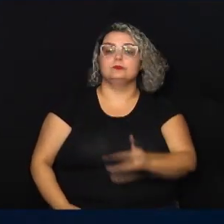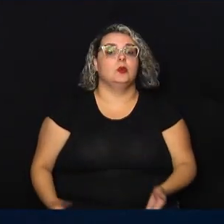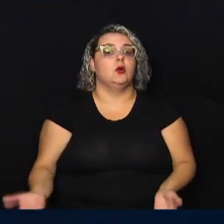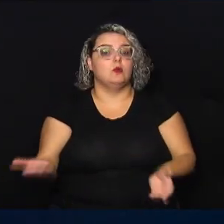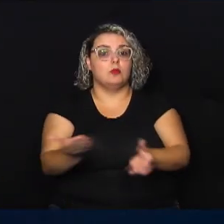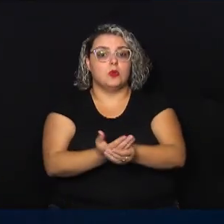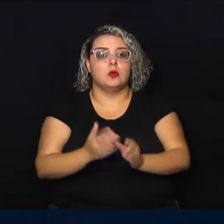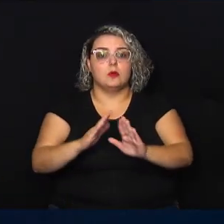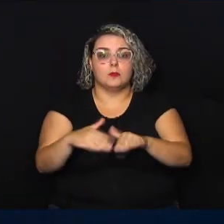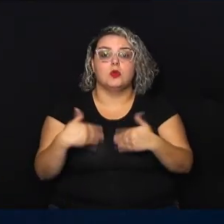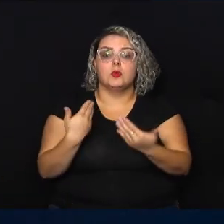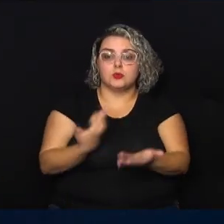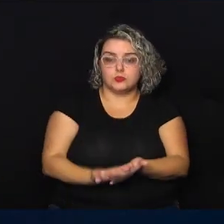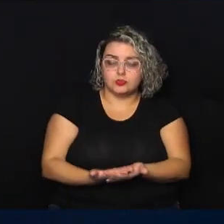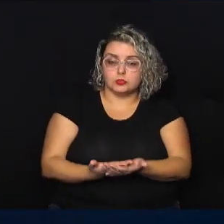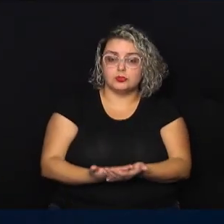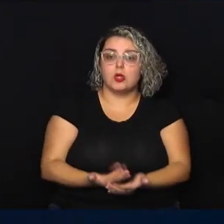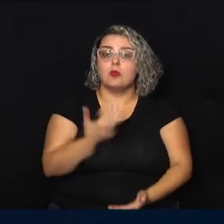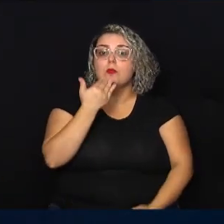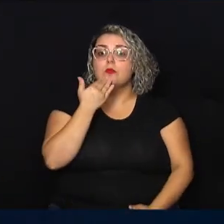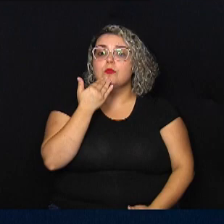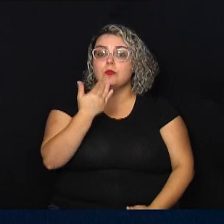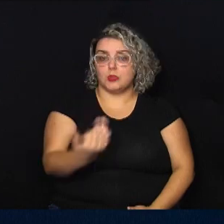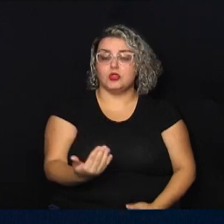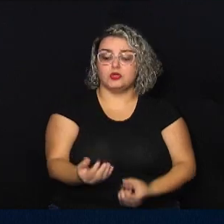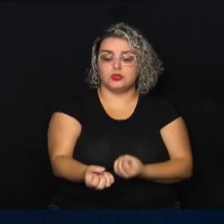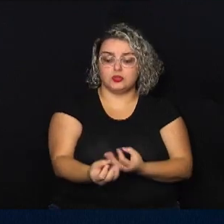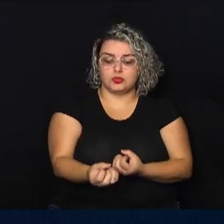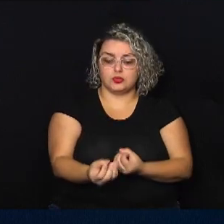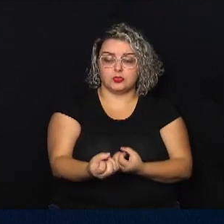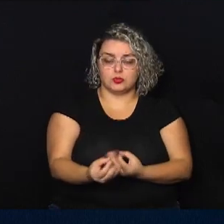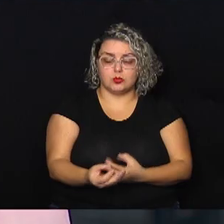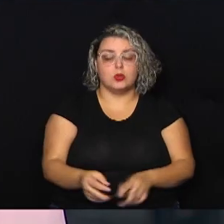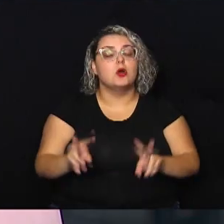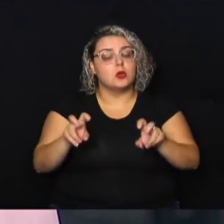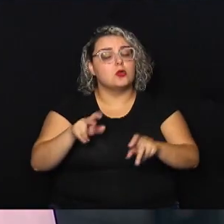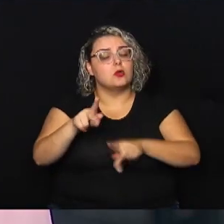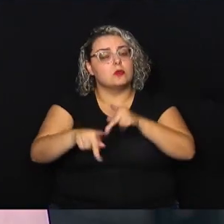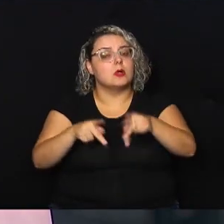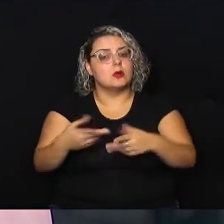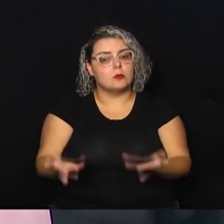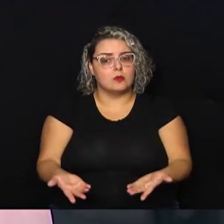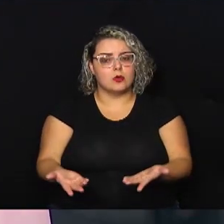protocolou um requerimento solicitando informações sobre esse público.